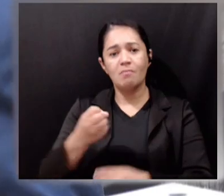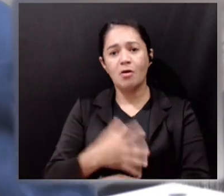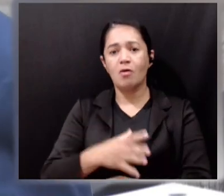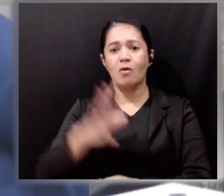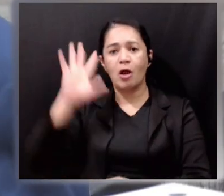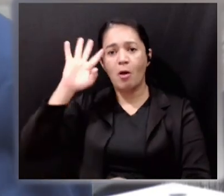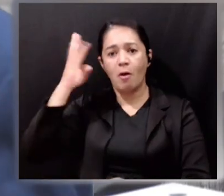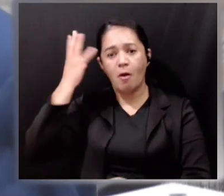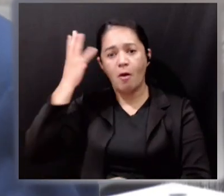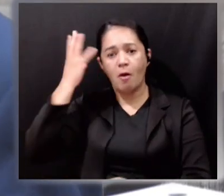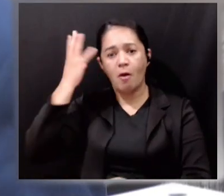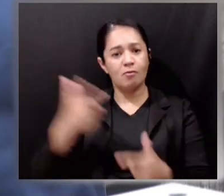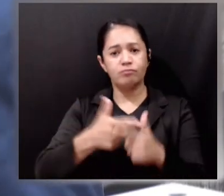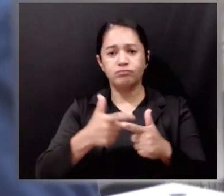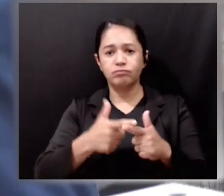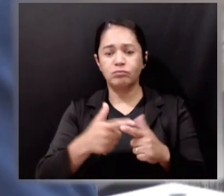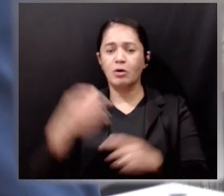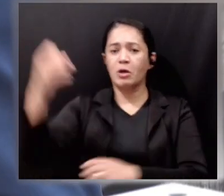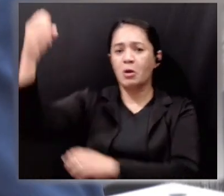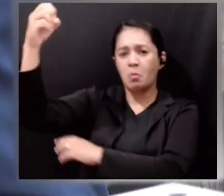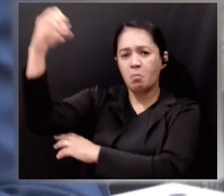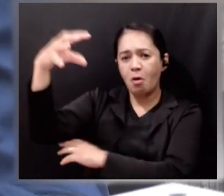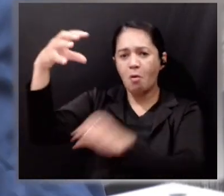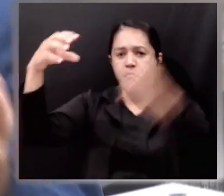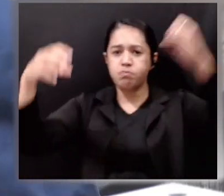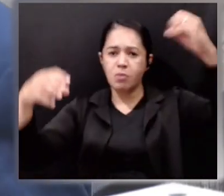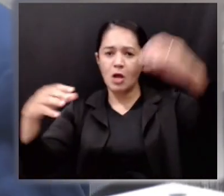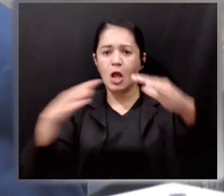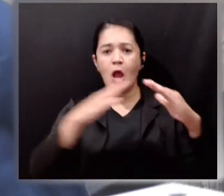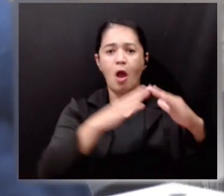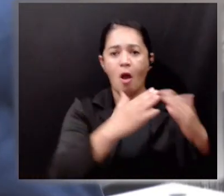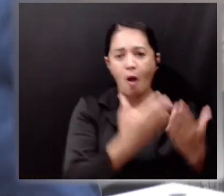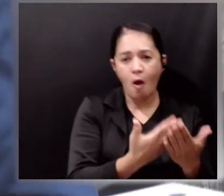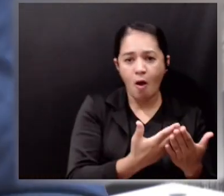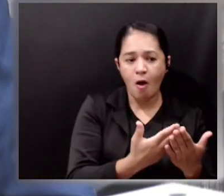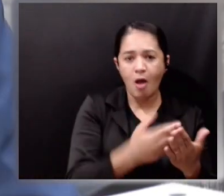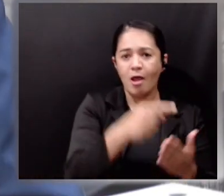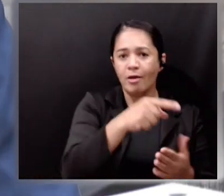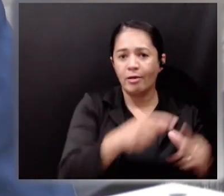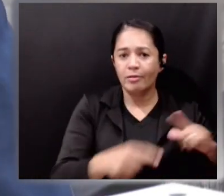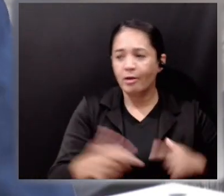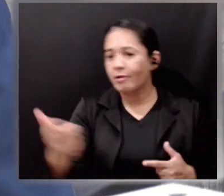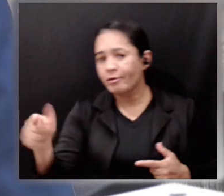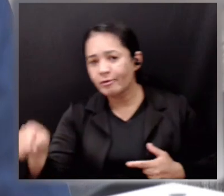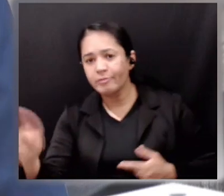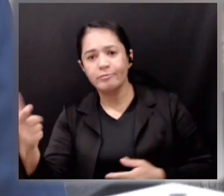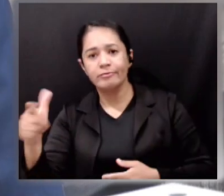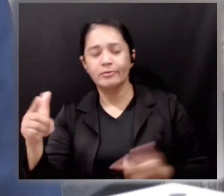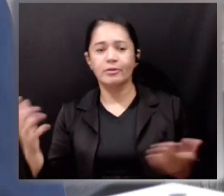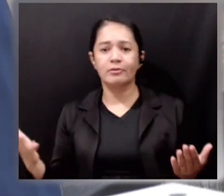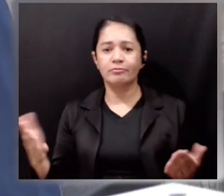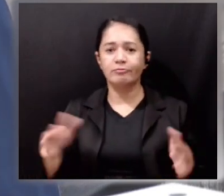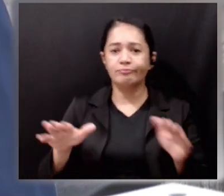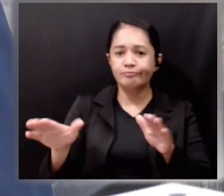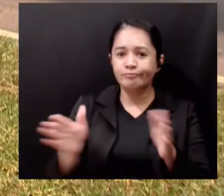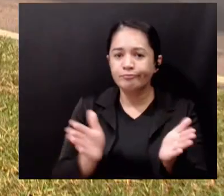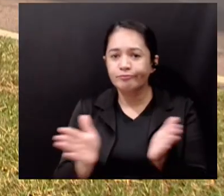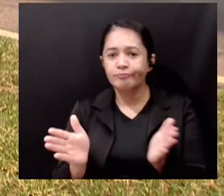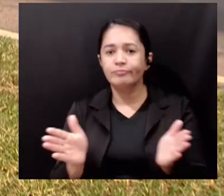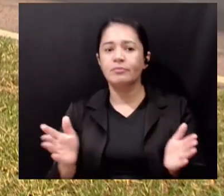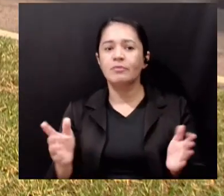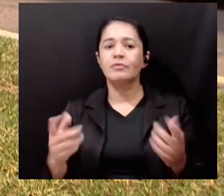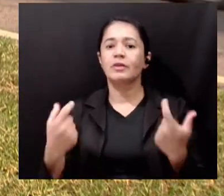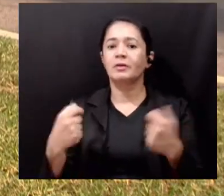de um lado, do outro não tem escolas estaduais de um lado e do outro não tem, então é o acesso ali dos munícipes e nós estaremos